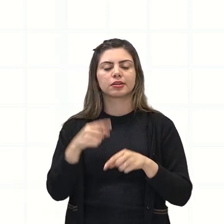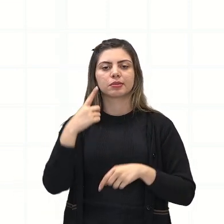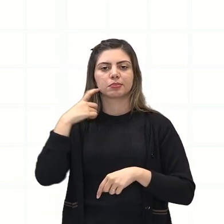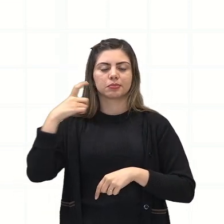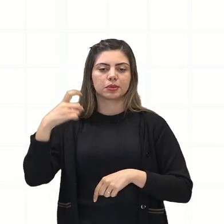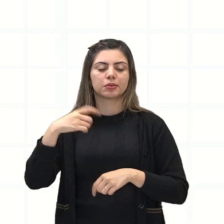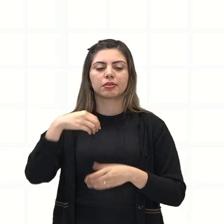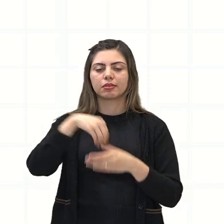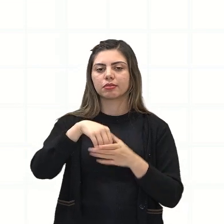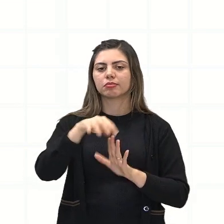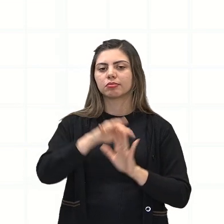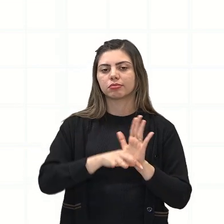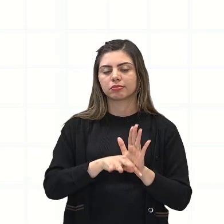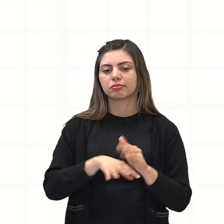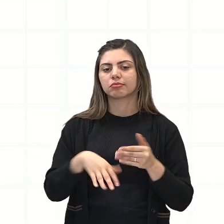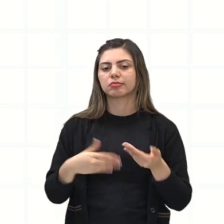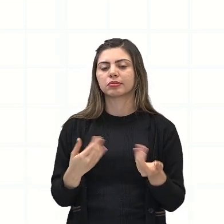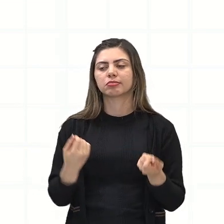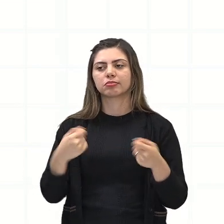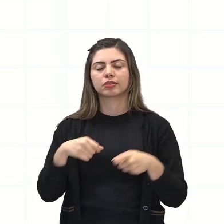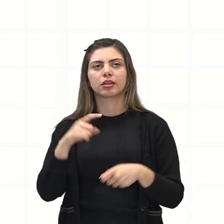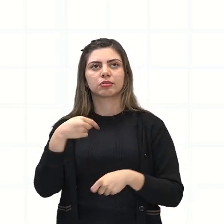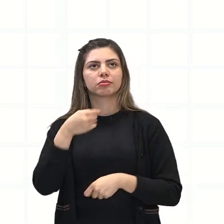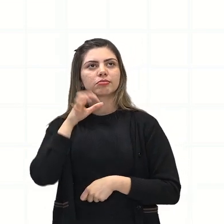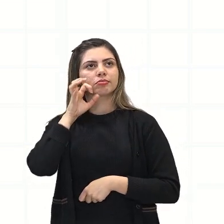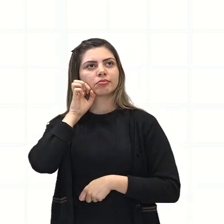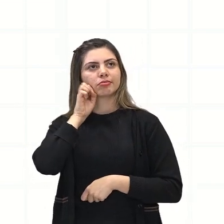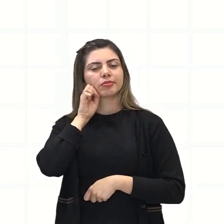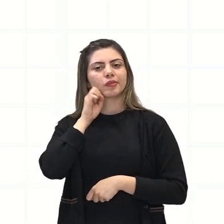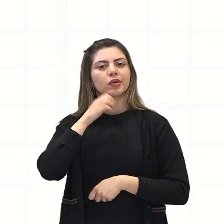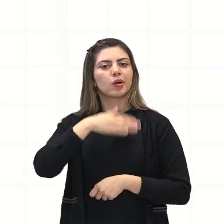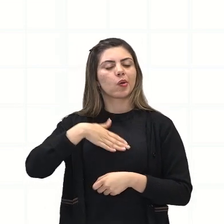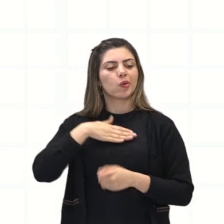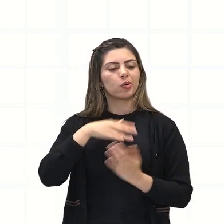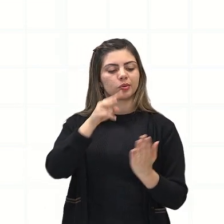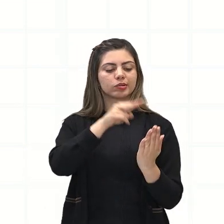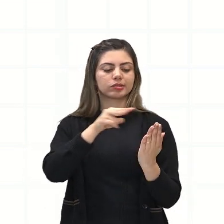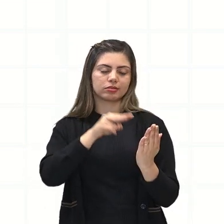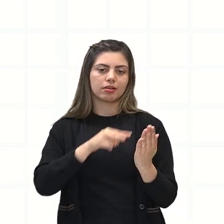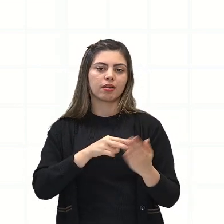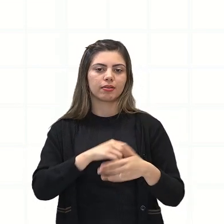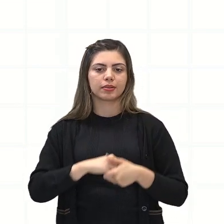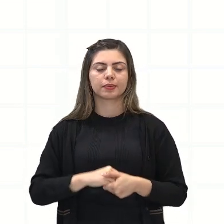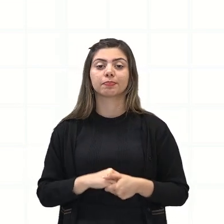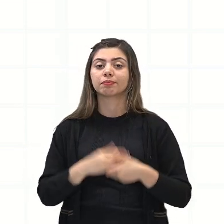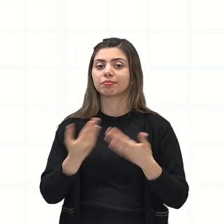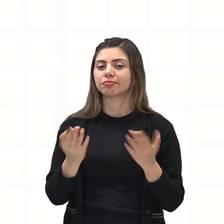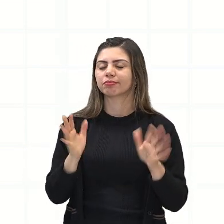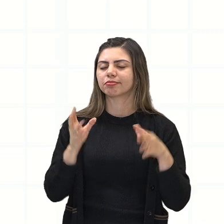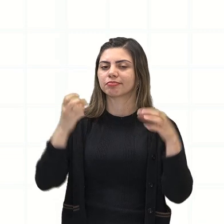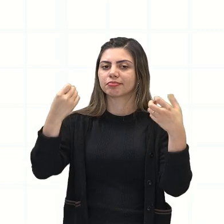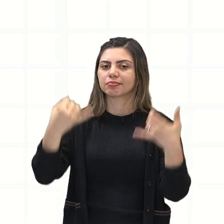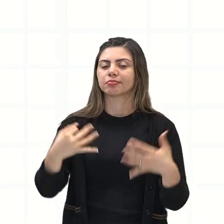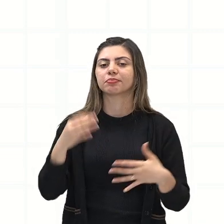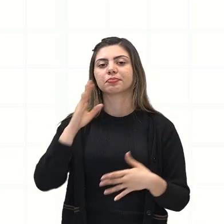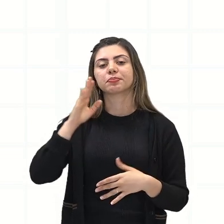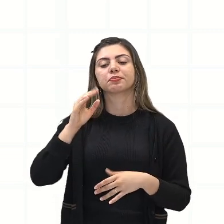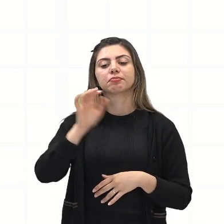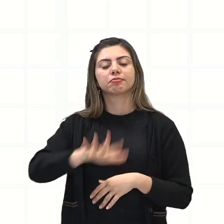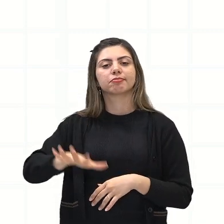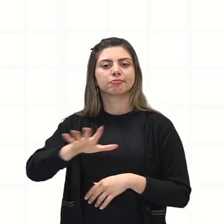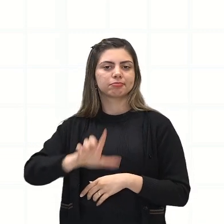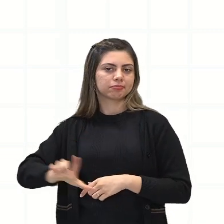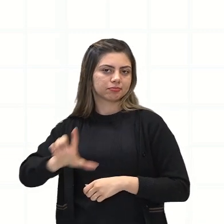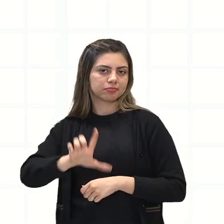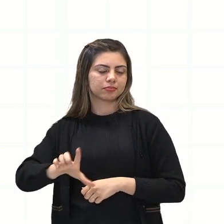no texto, tornando mais agradável de se ouvir ou ler em voz alta. Como eu falei, principalmente na poesia,